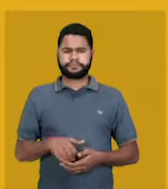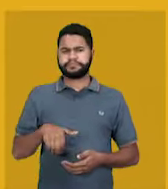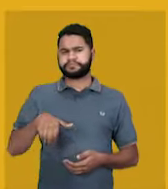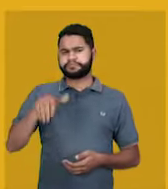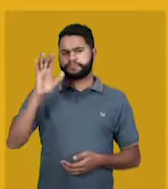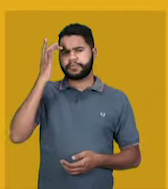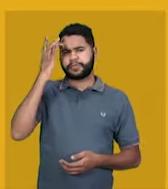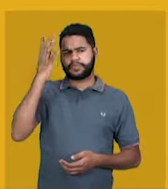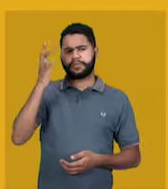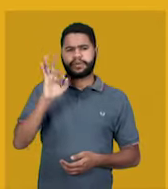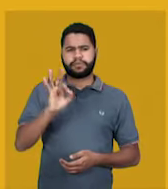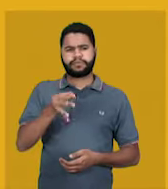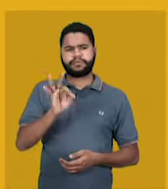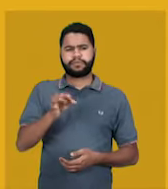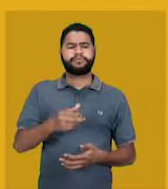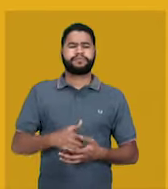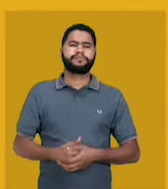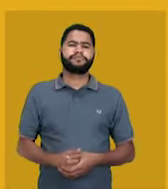fácil, mais fácil.